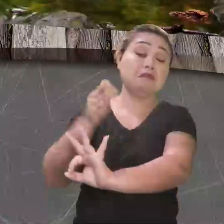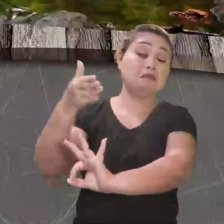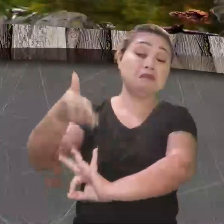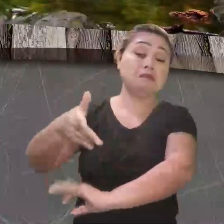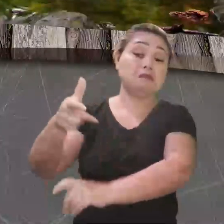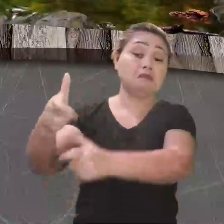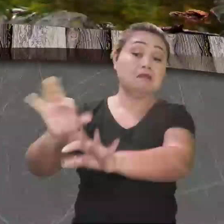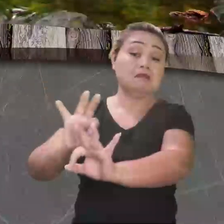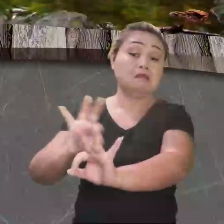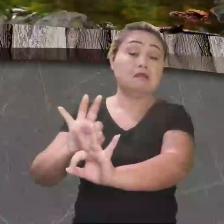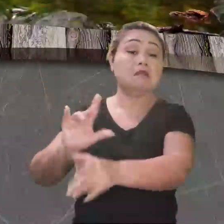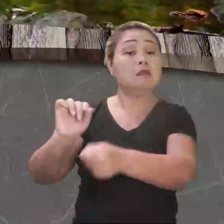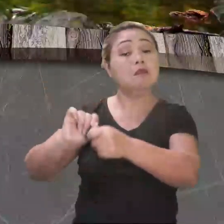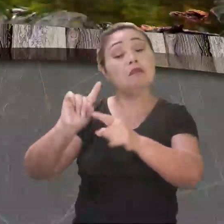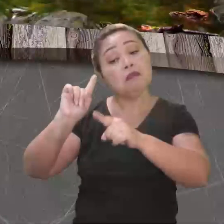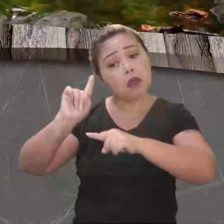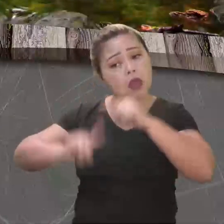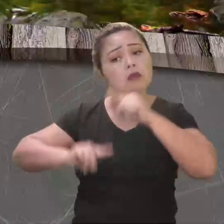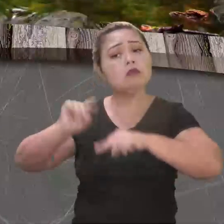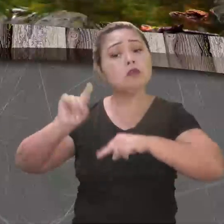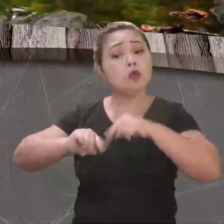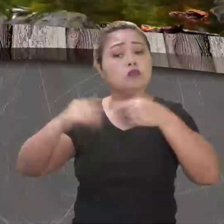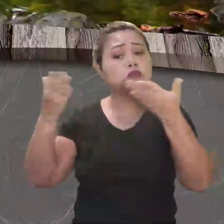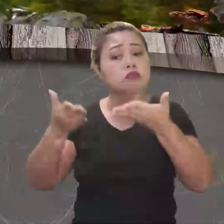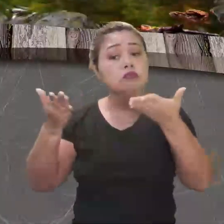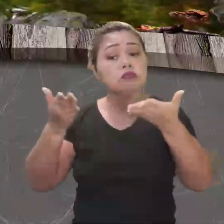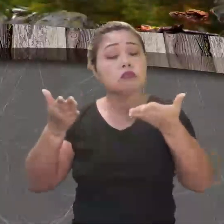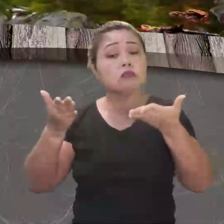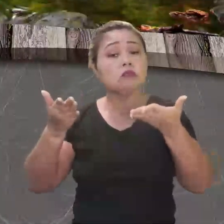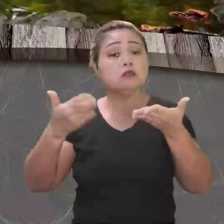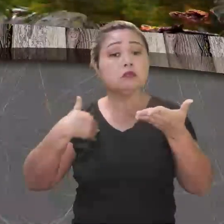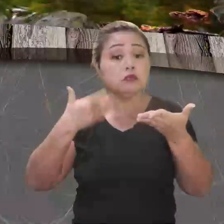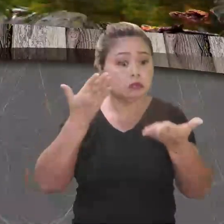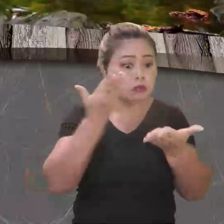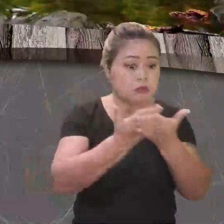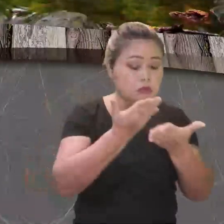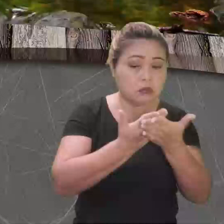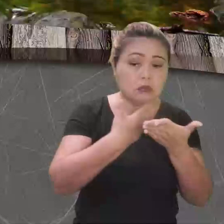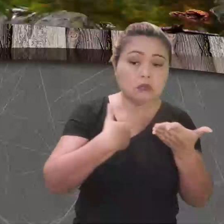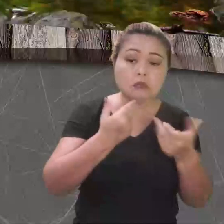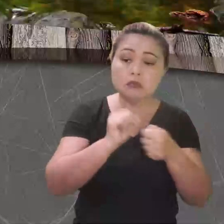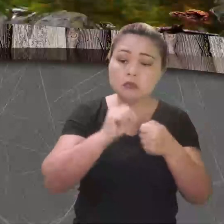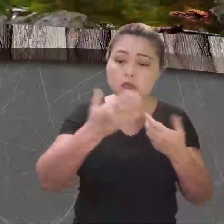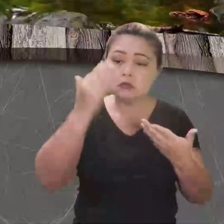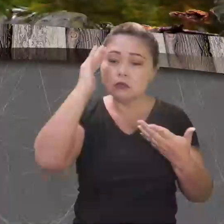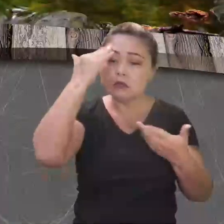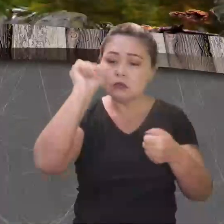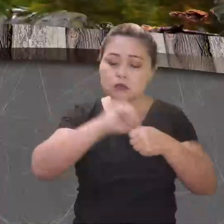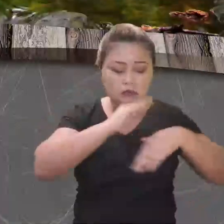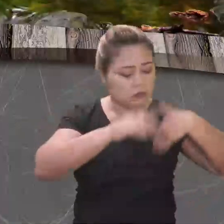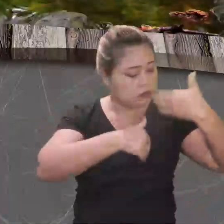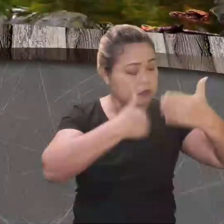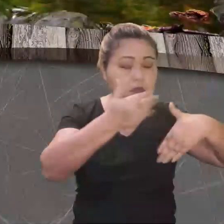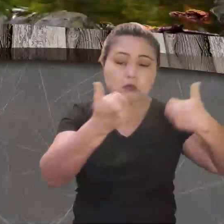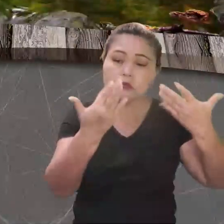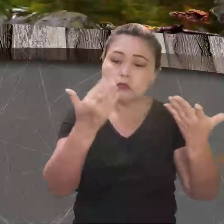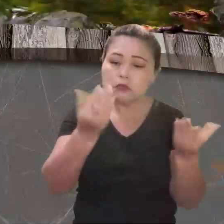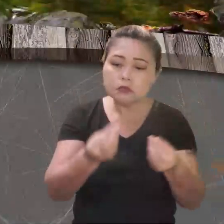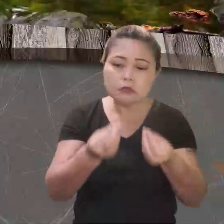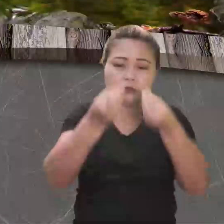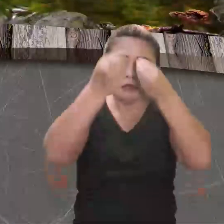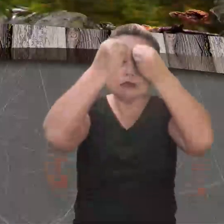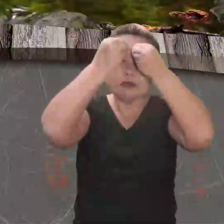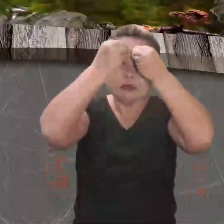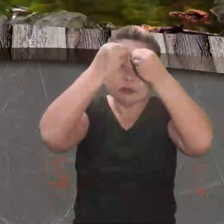lugar. Mas foram ferramentas, né, hoje que a gente estuda para a gente compreender essa construção desse entendimento.